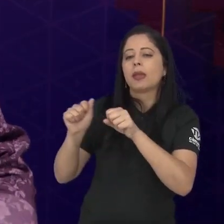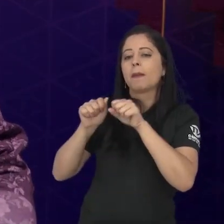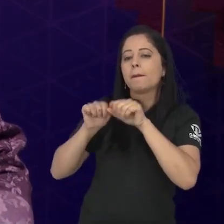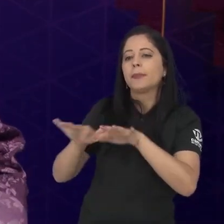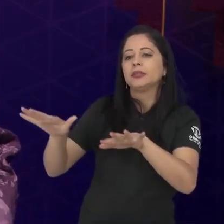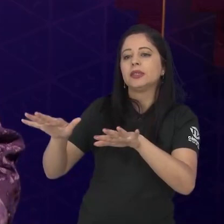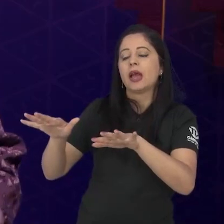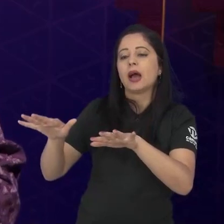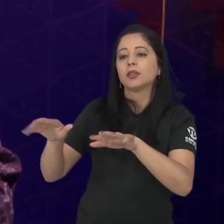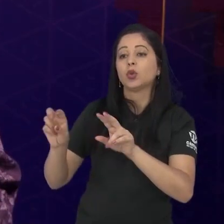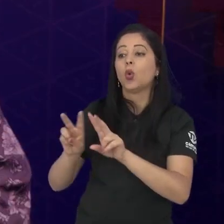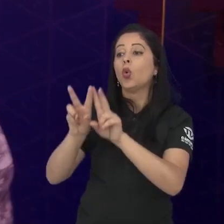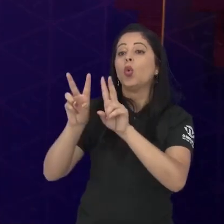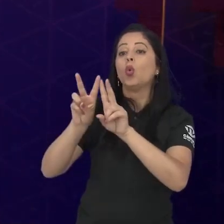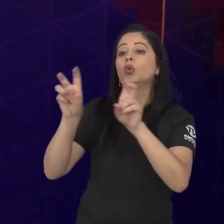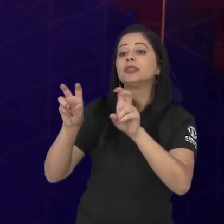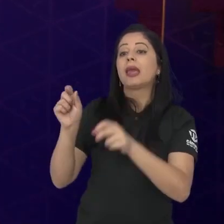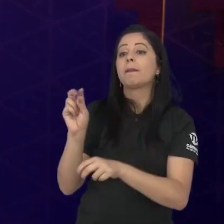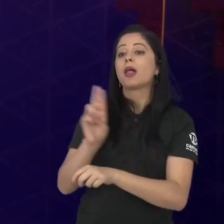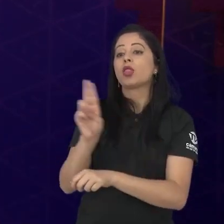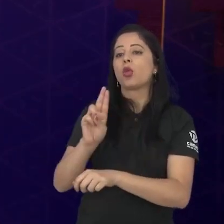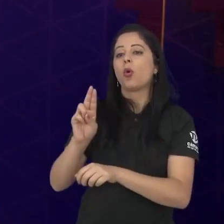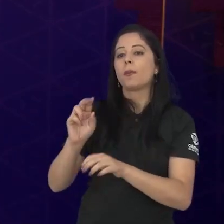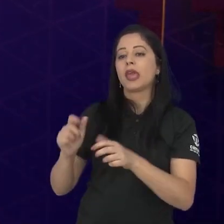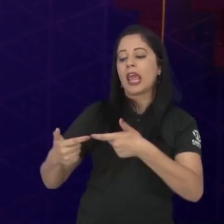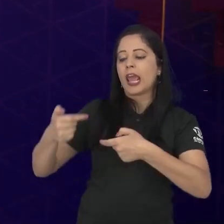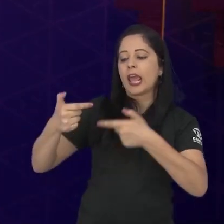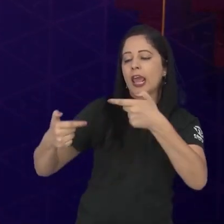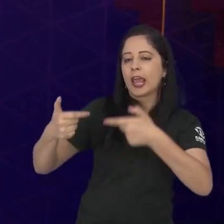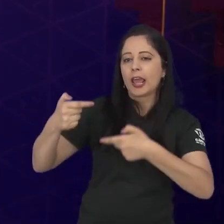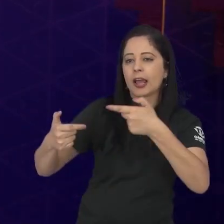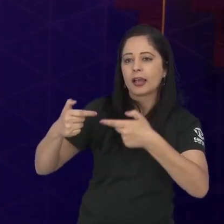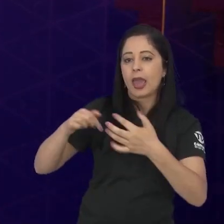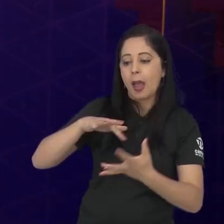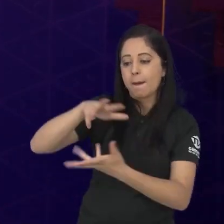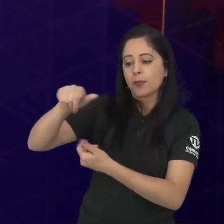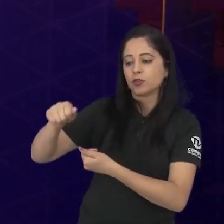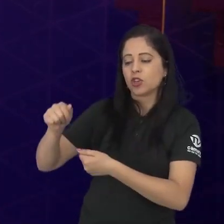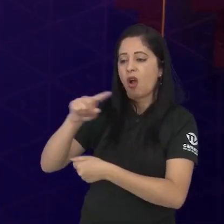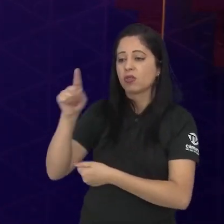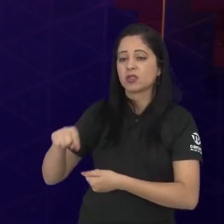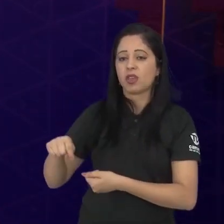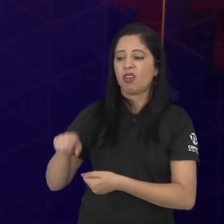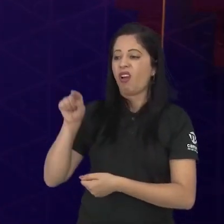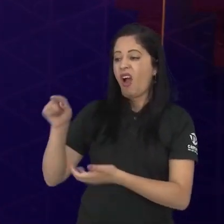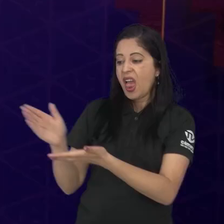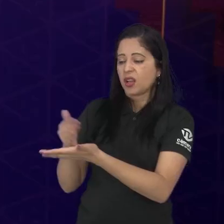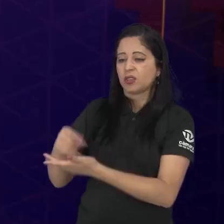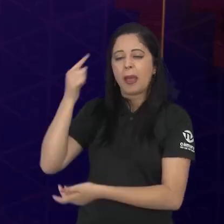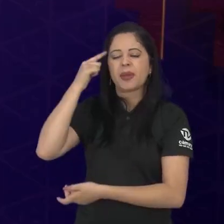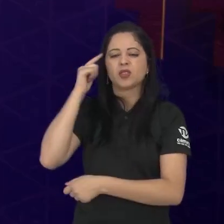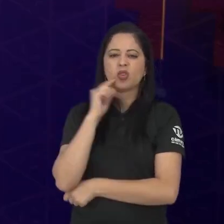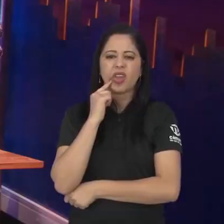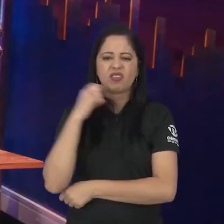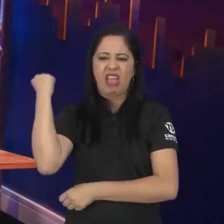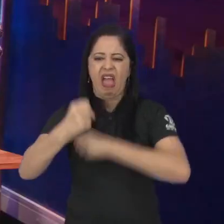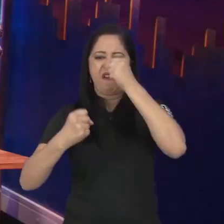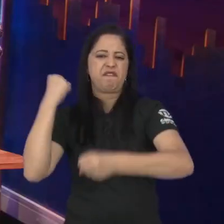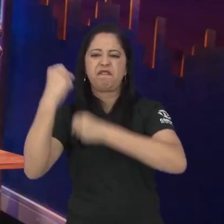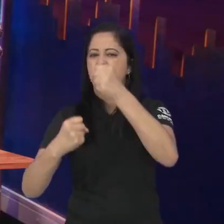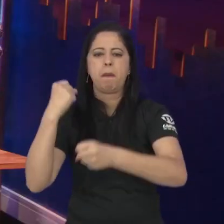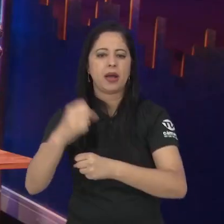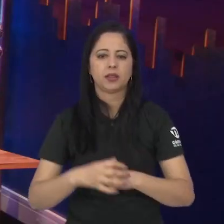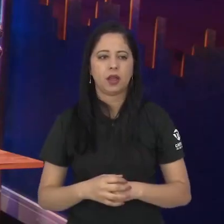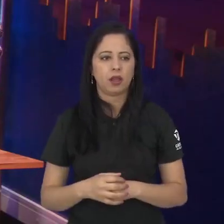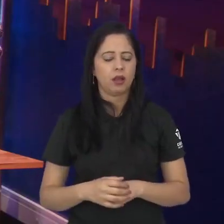que foi conhecida como Guerra Mundial Z. E a solução foi simplesmente matar todo mundo que tivesse o vírus. Caramba, assim,